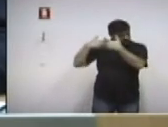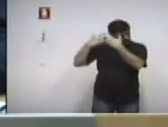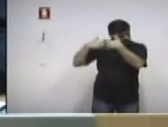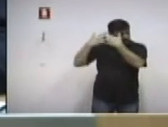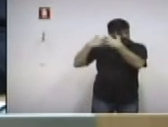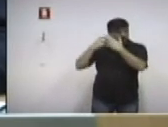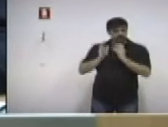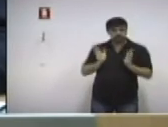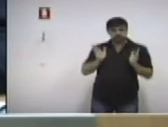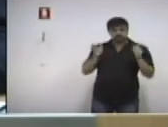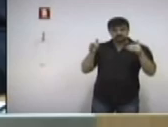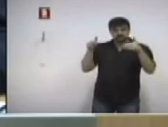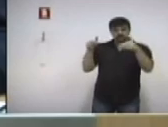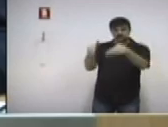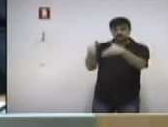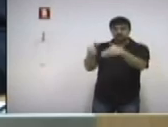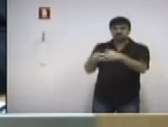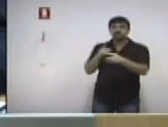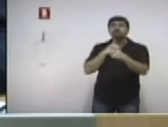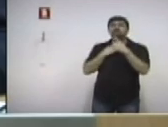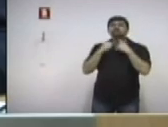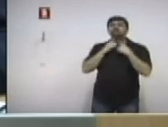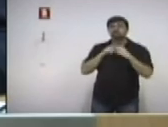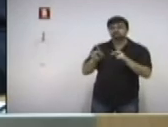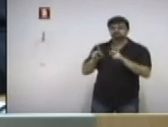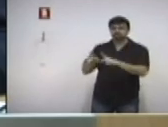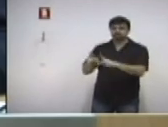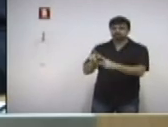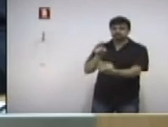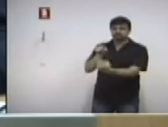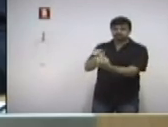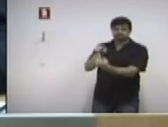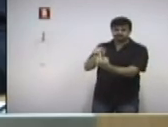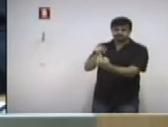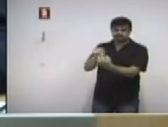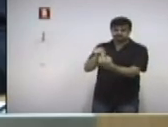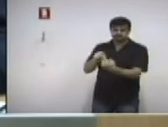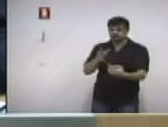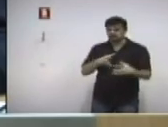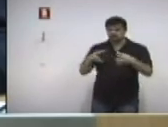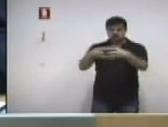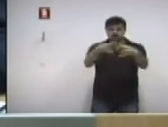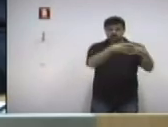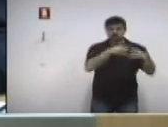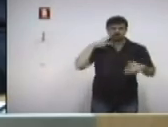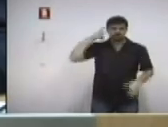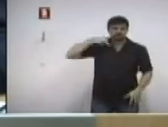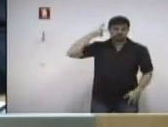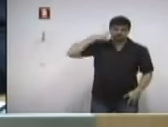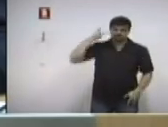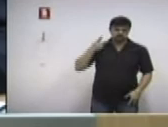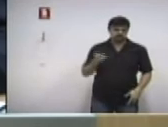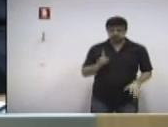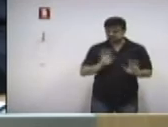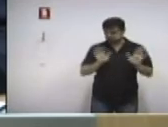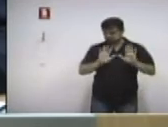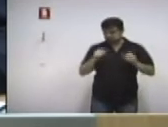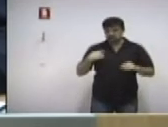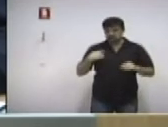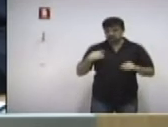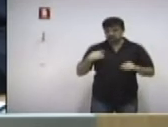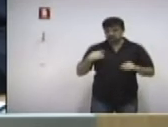e voltadas para o interesse da nossa população não por interesse de grupos políticos não por interesse